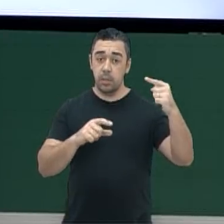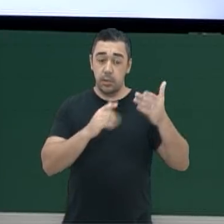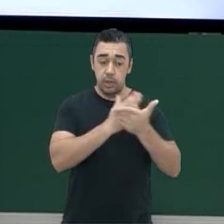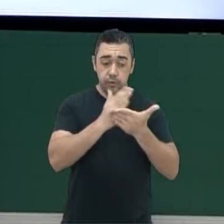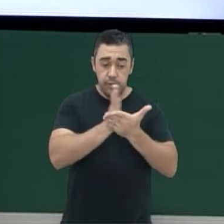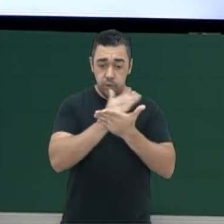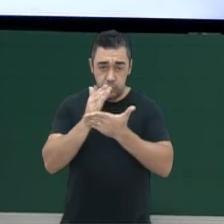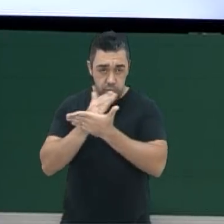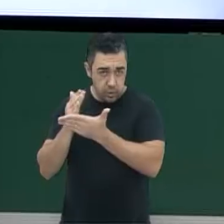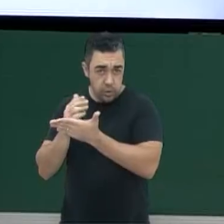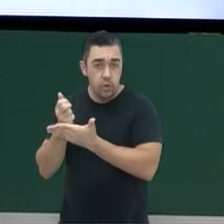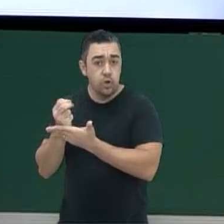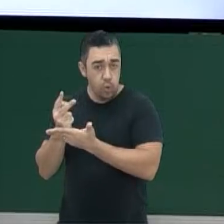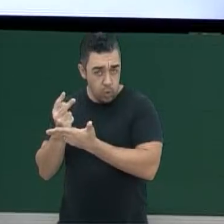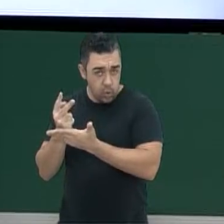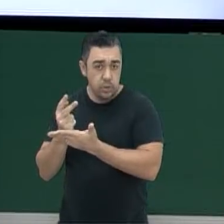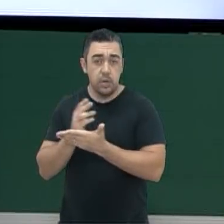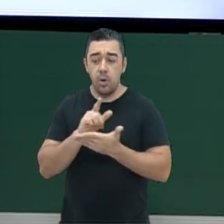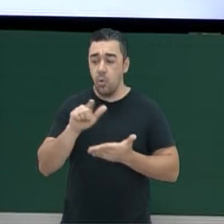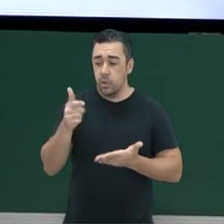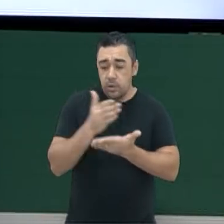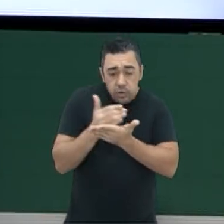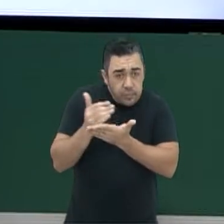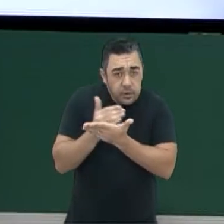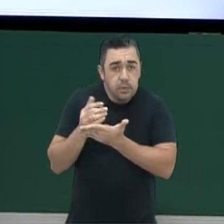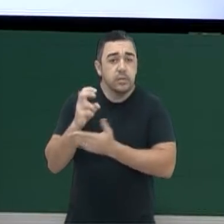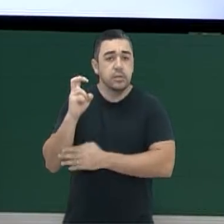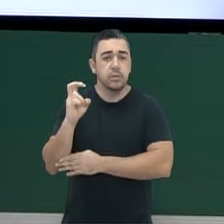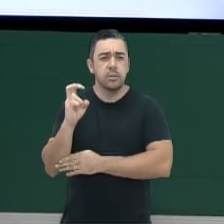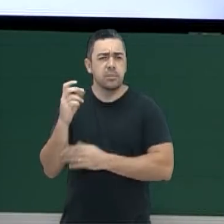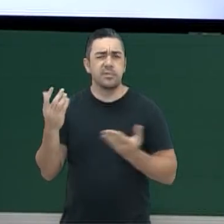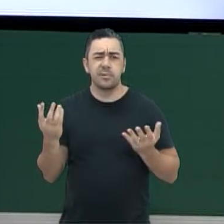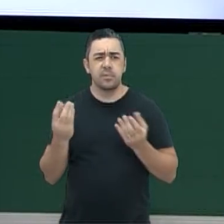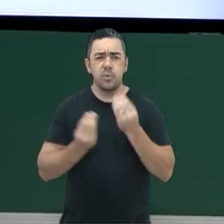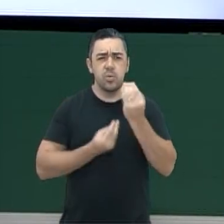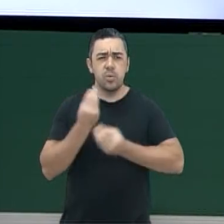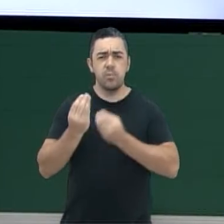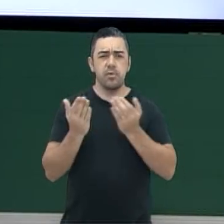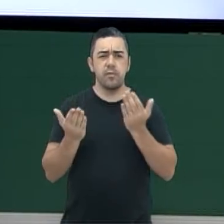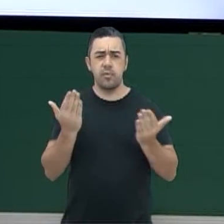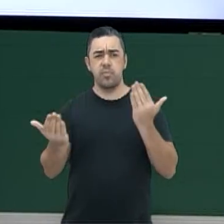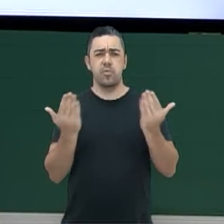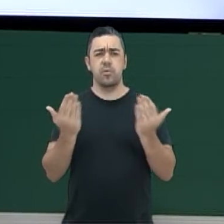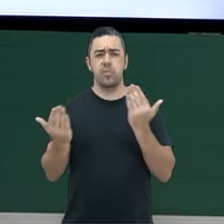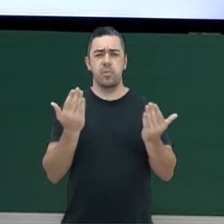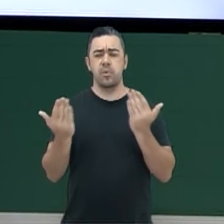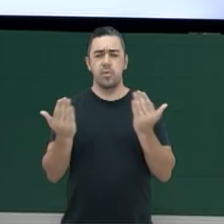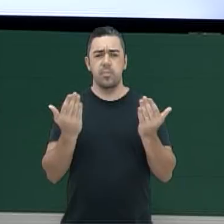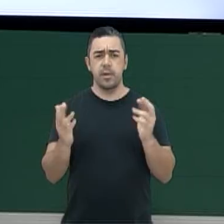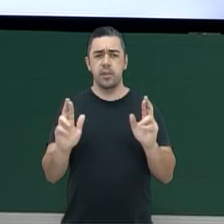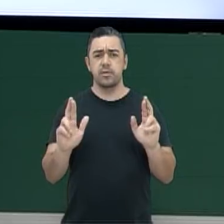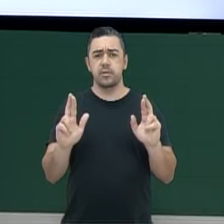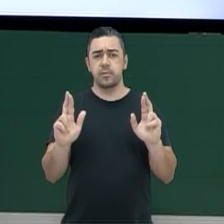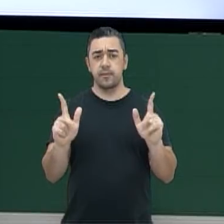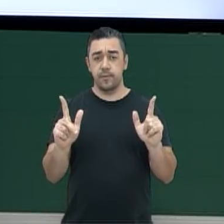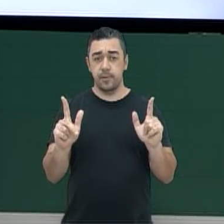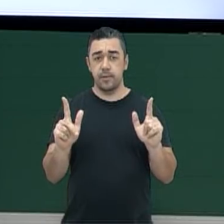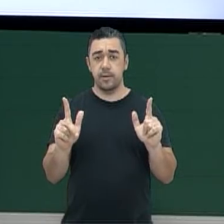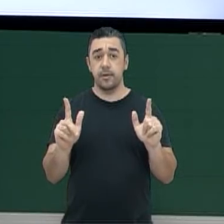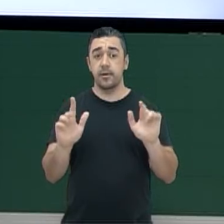12 pedacinhos e a outra coisa está dividida em 5. Como é que eu vou comparar essas frações que estão divididas